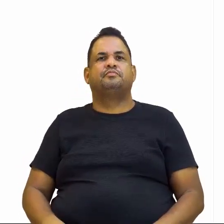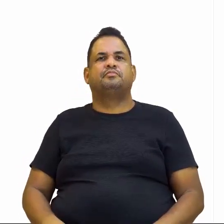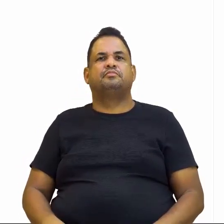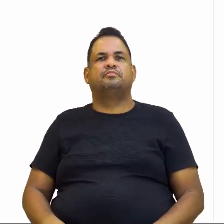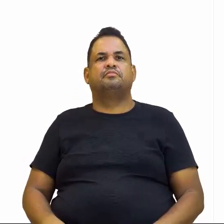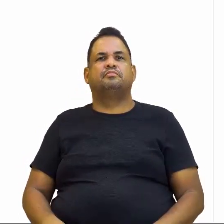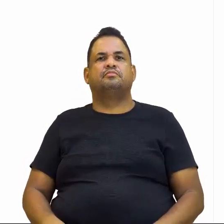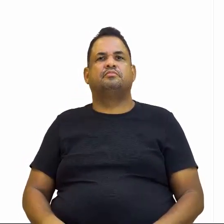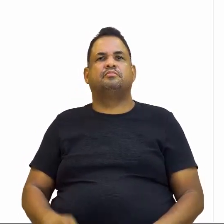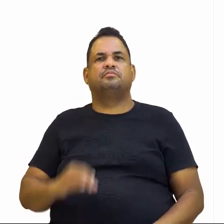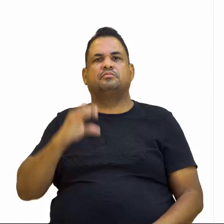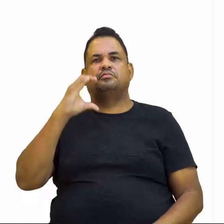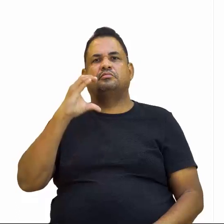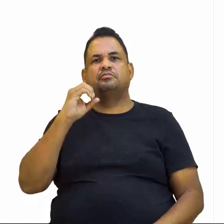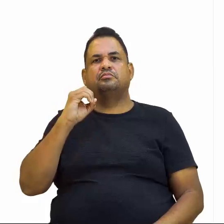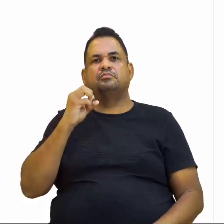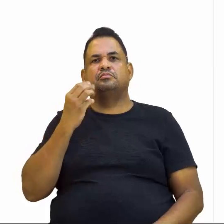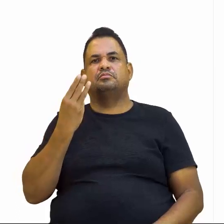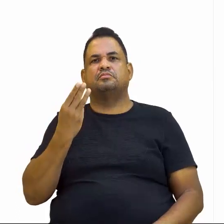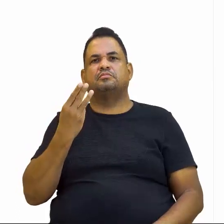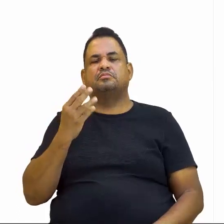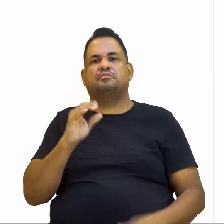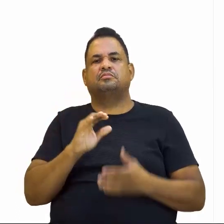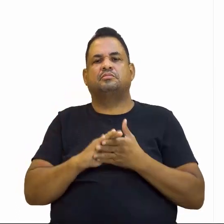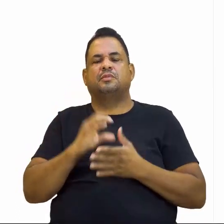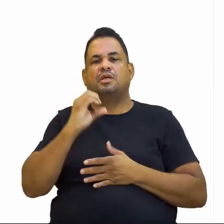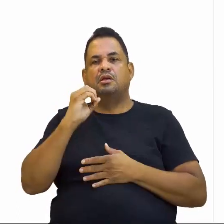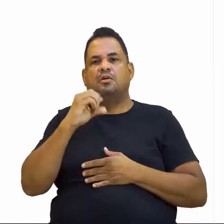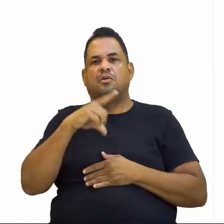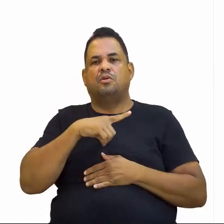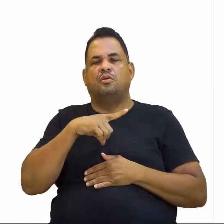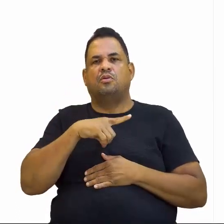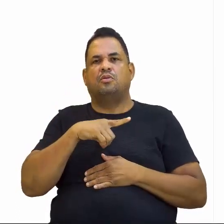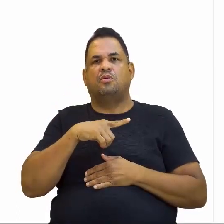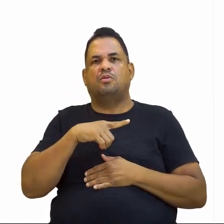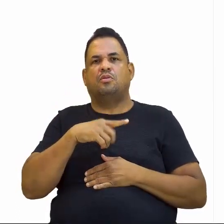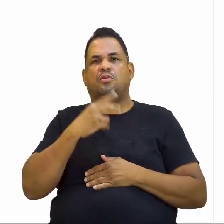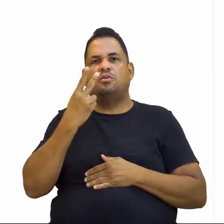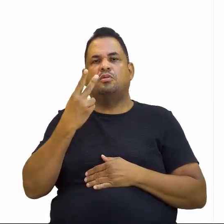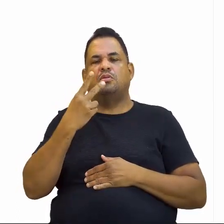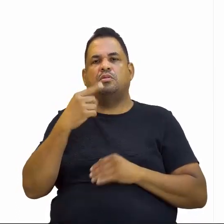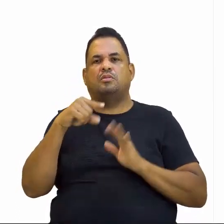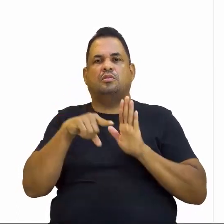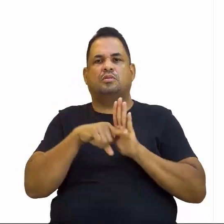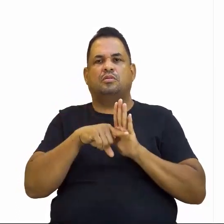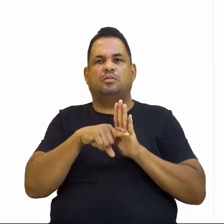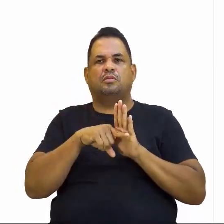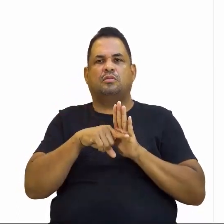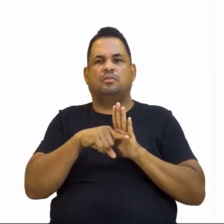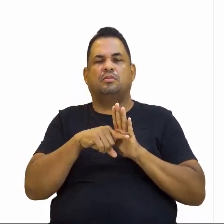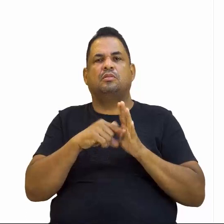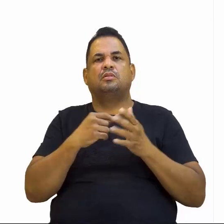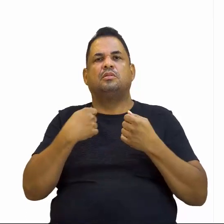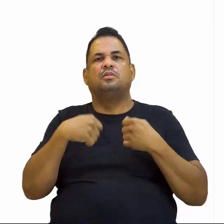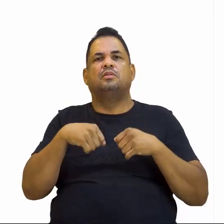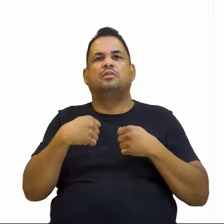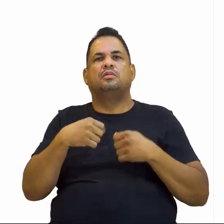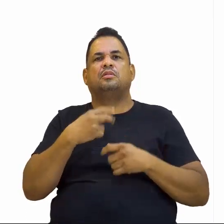nosso CO3, devido ao oxigênio, ele tem duas cargas negativas. Então, eu preciso